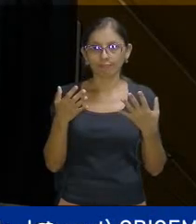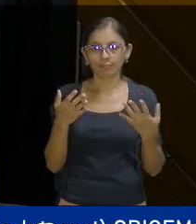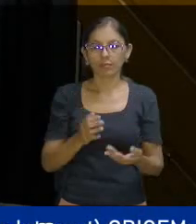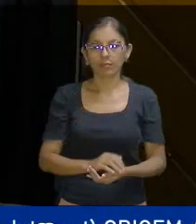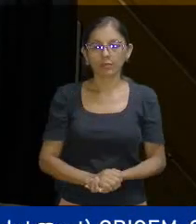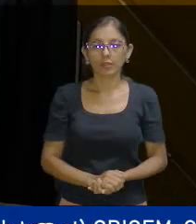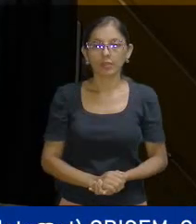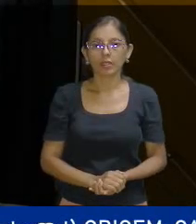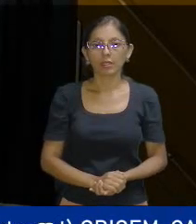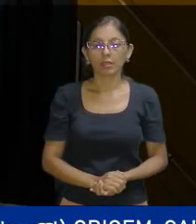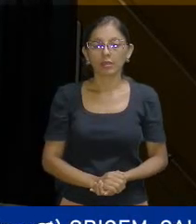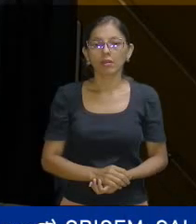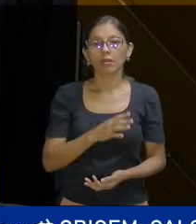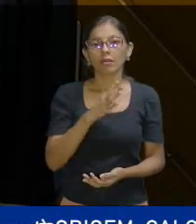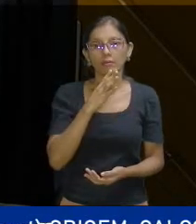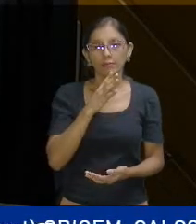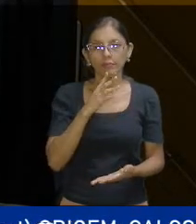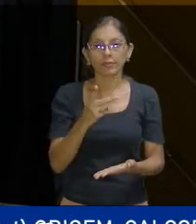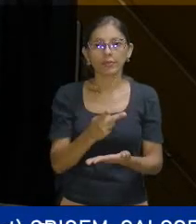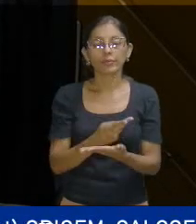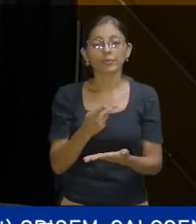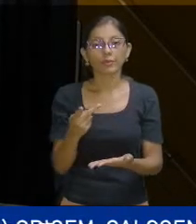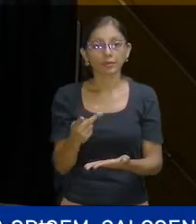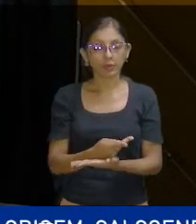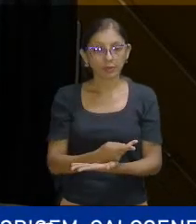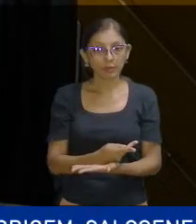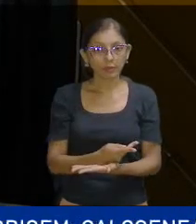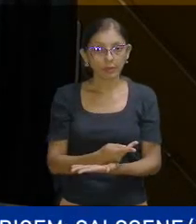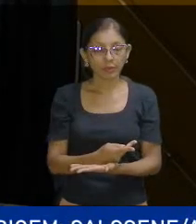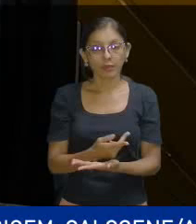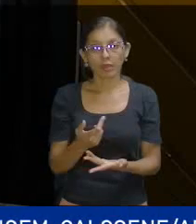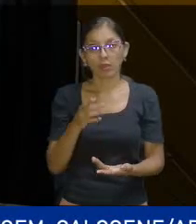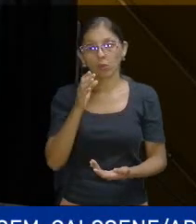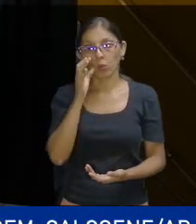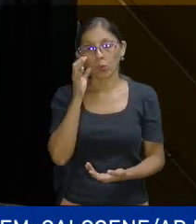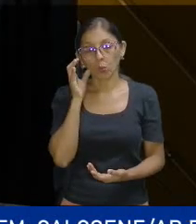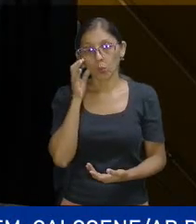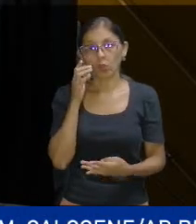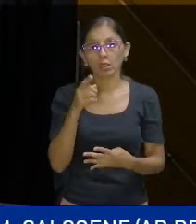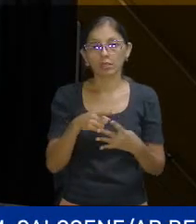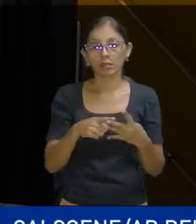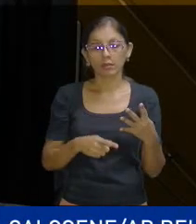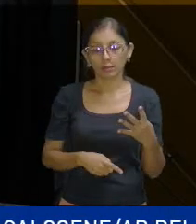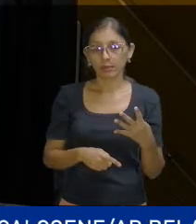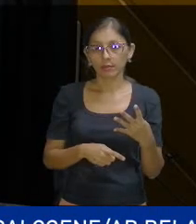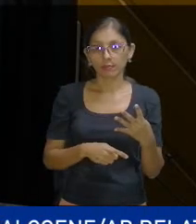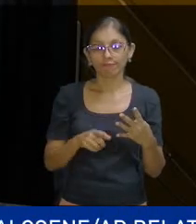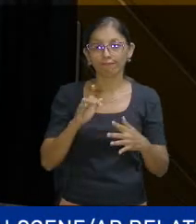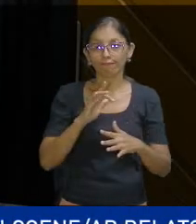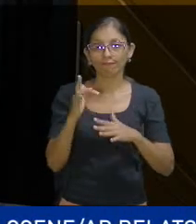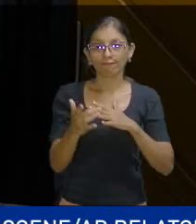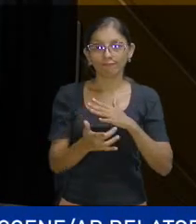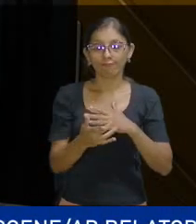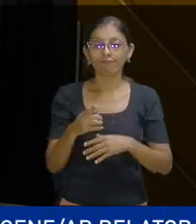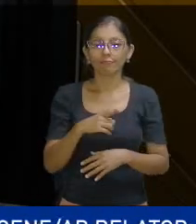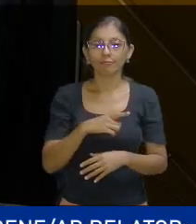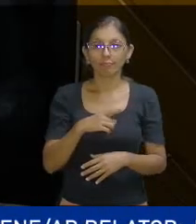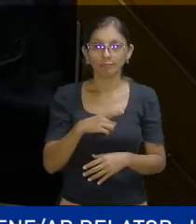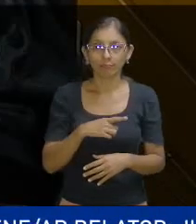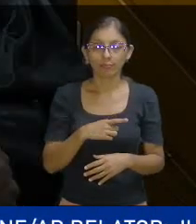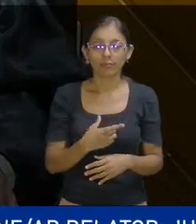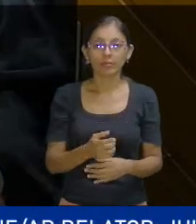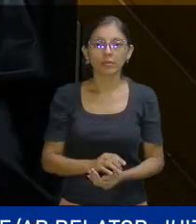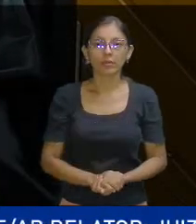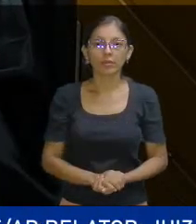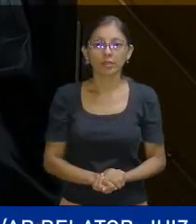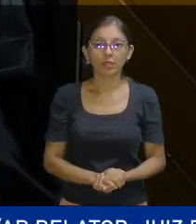reconhecida a prática de infração consistente na omissão na indicação de 4 redes sociais, quando no registro